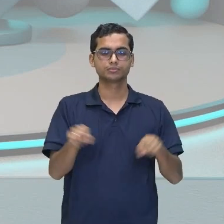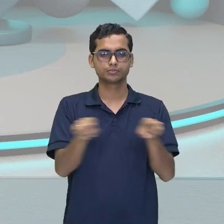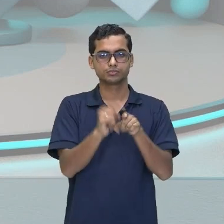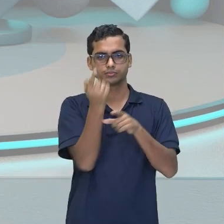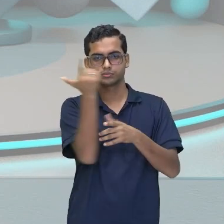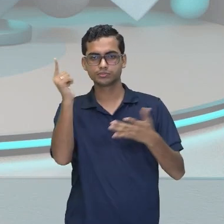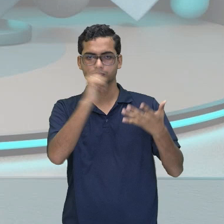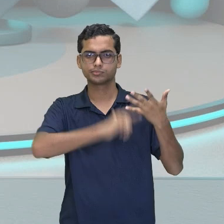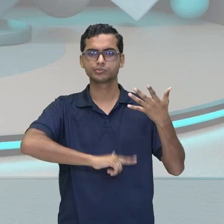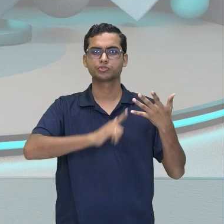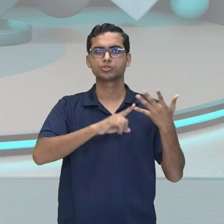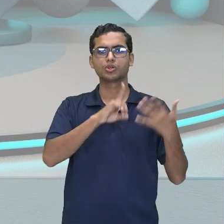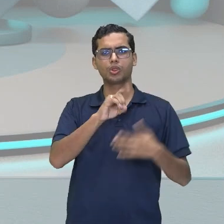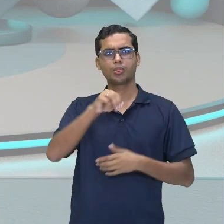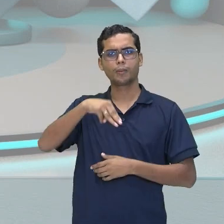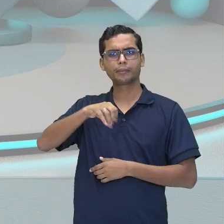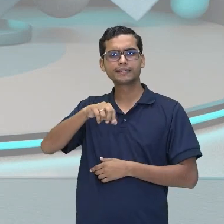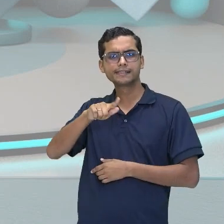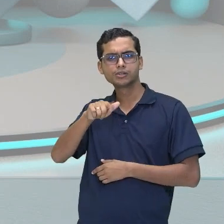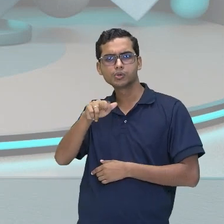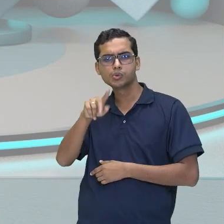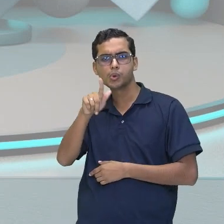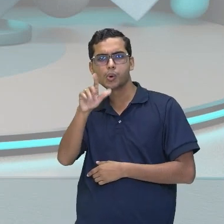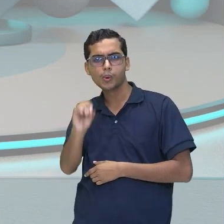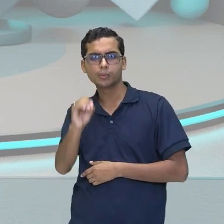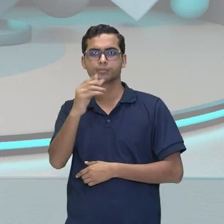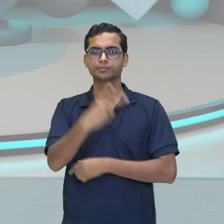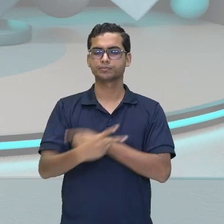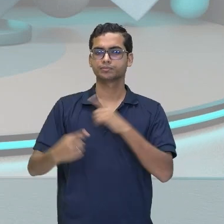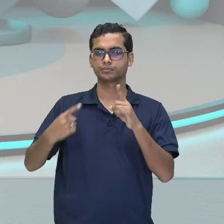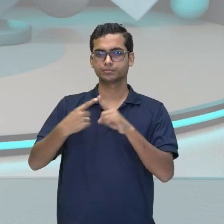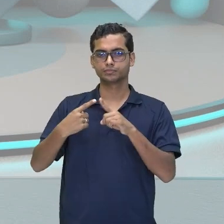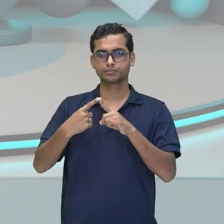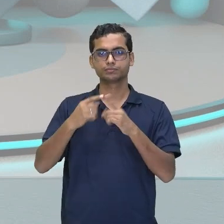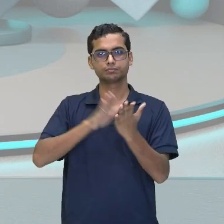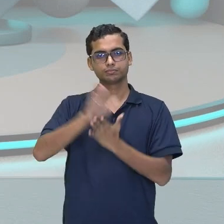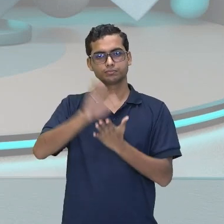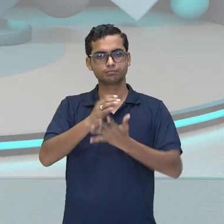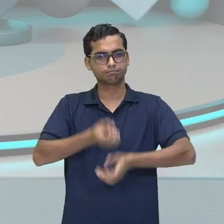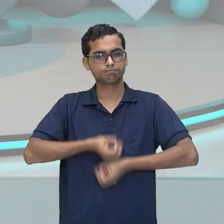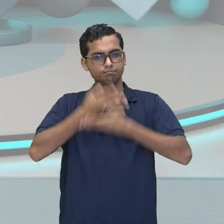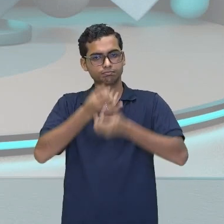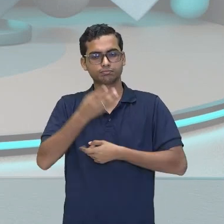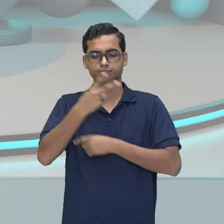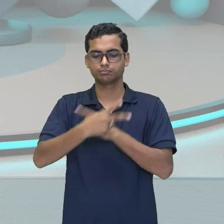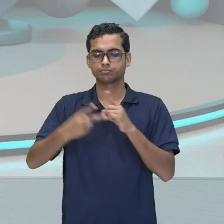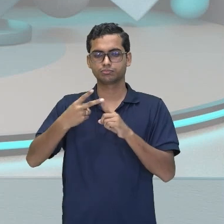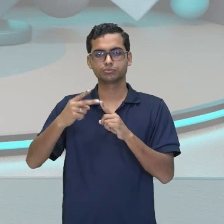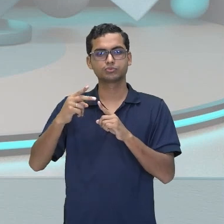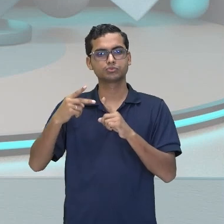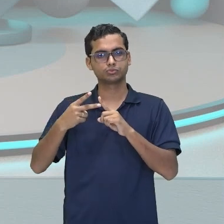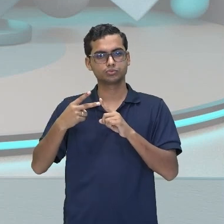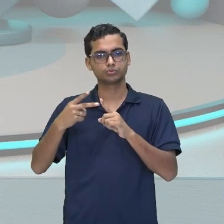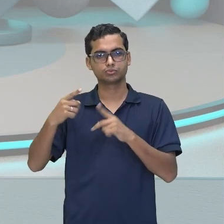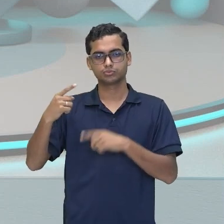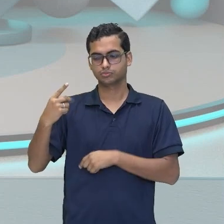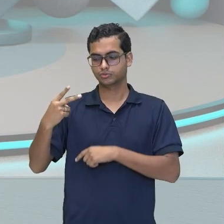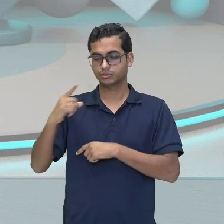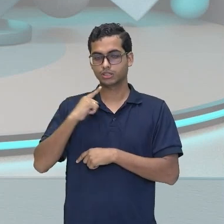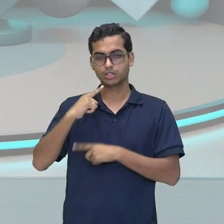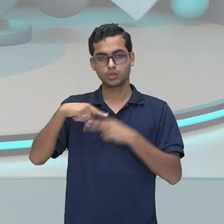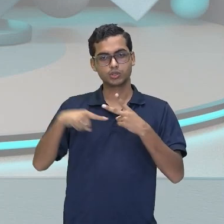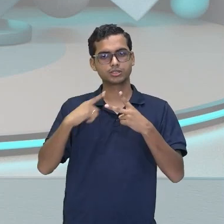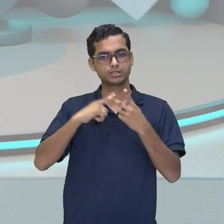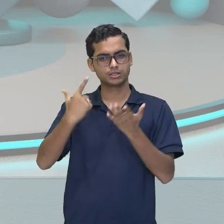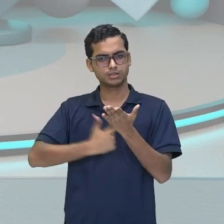Quita, obras poéticas, 2 volumes da obra completa. Então, o Domingos também tem uma obra